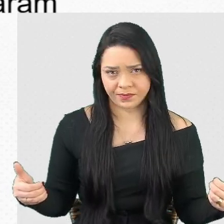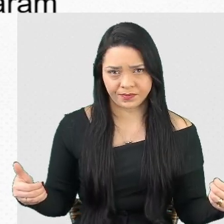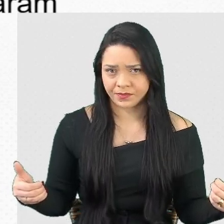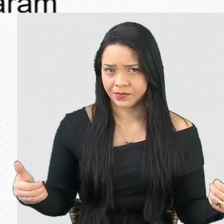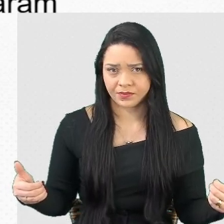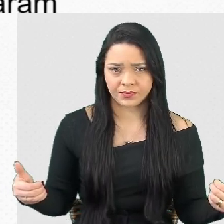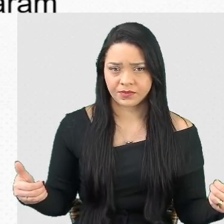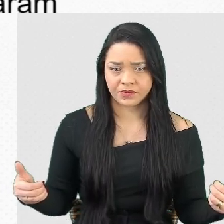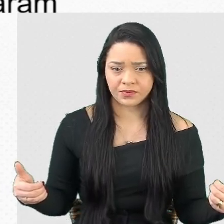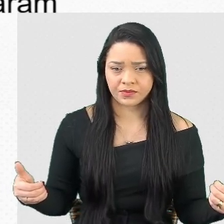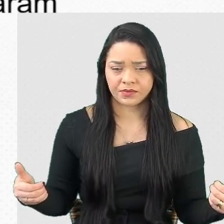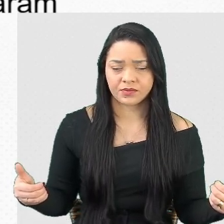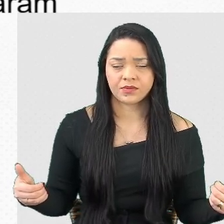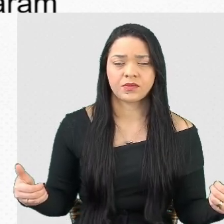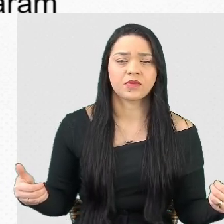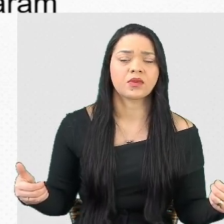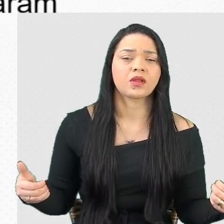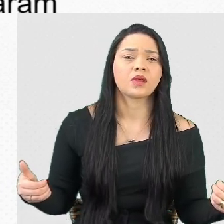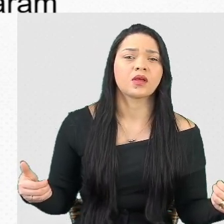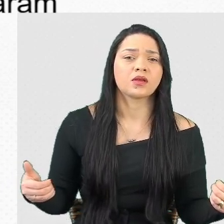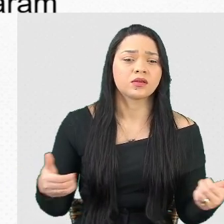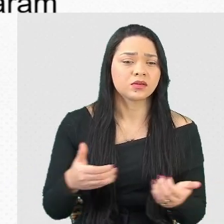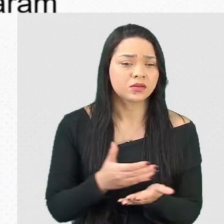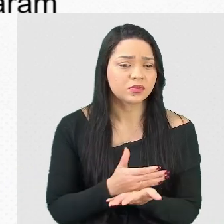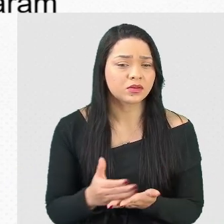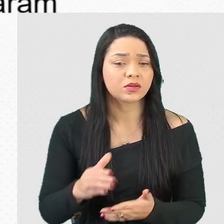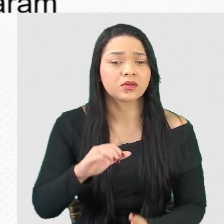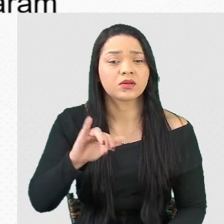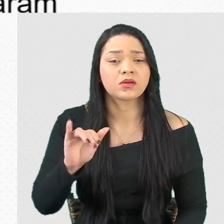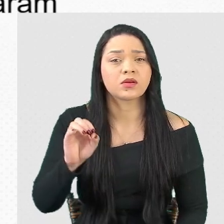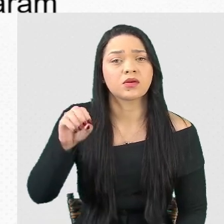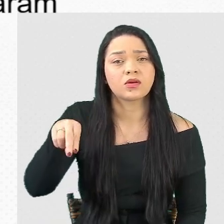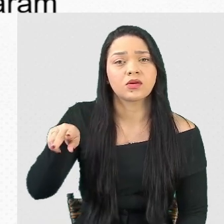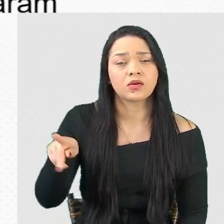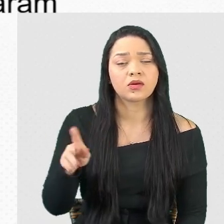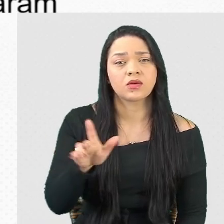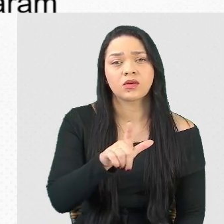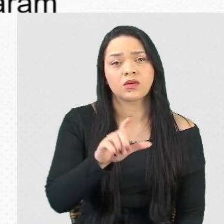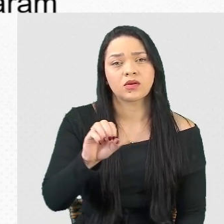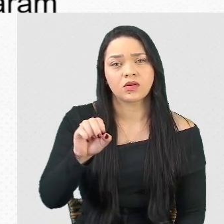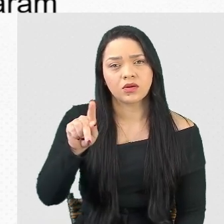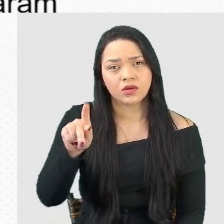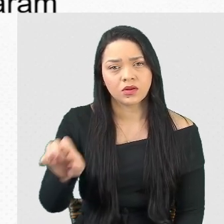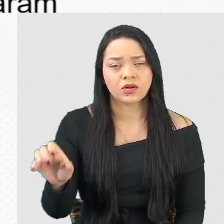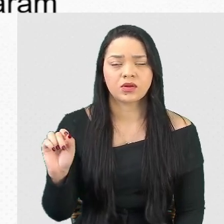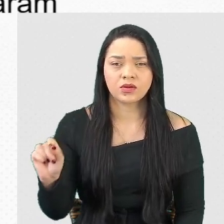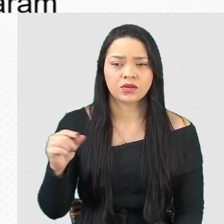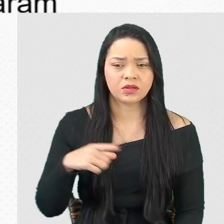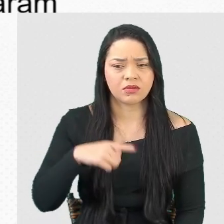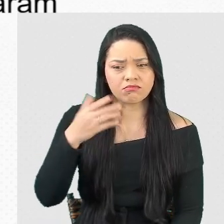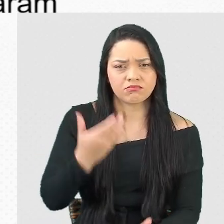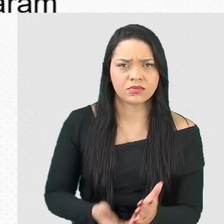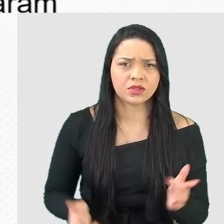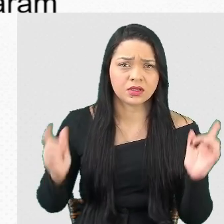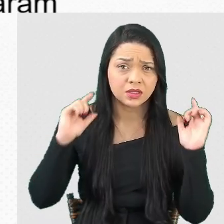desses teóricos iluministas, do precursor como John Locke, em defender a queda desse rei. Claro